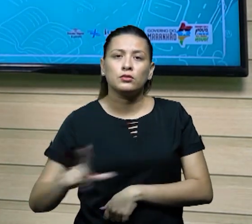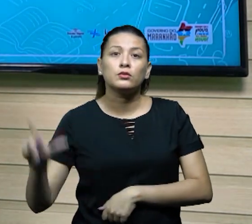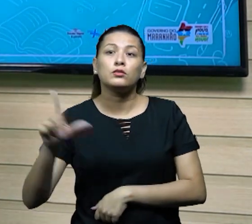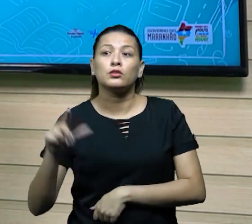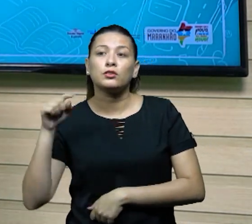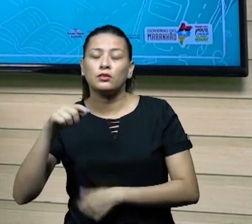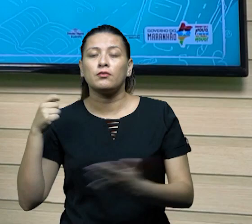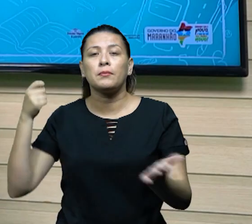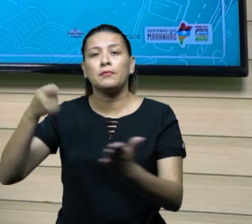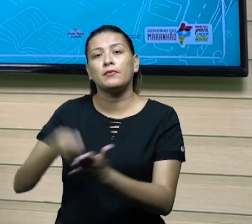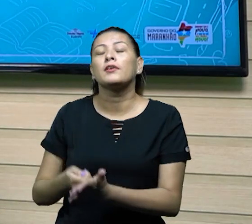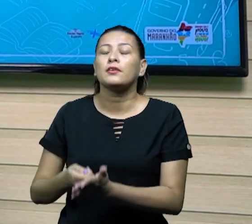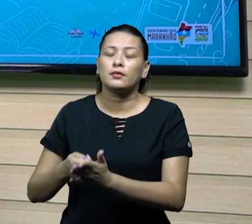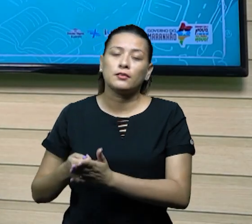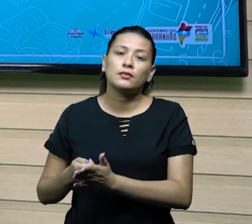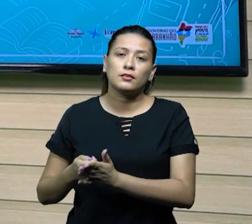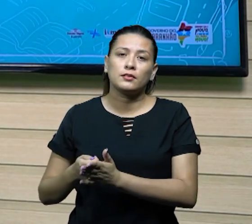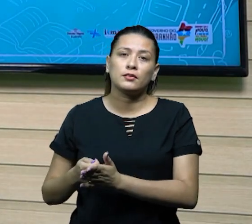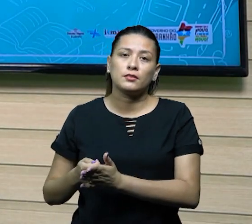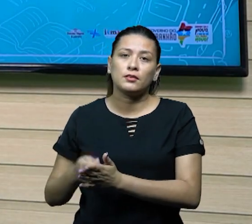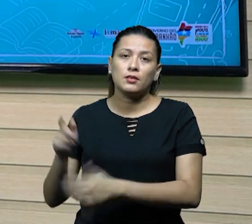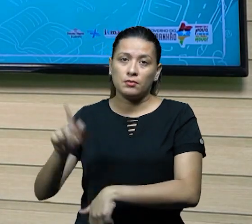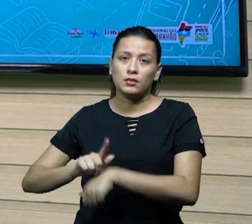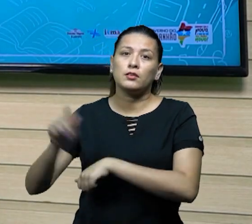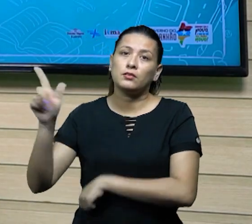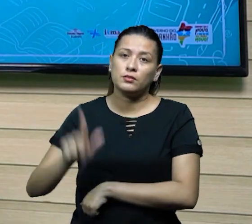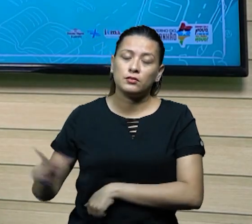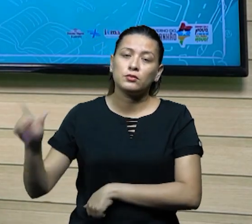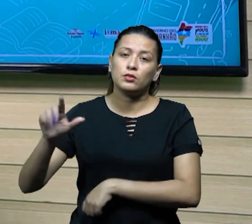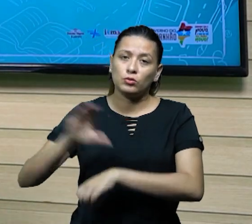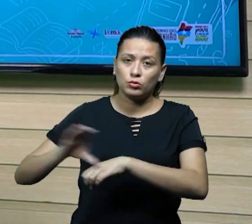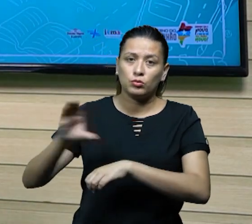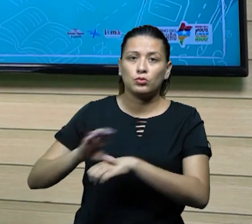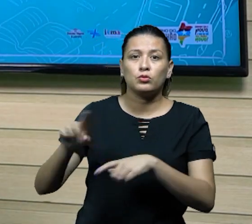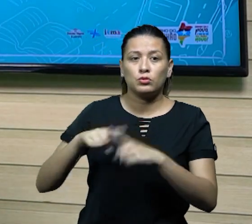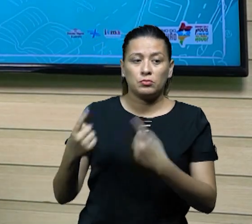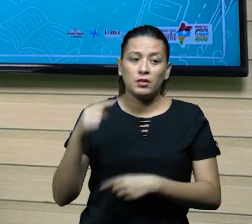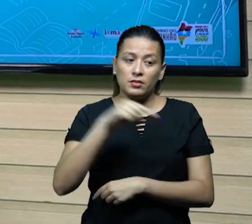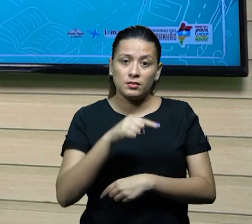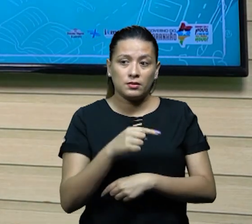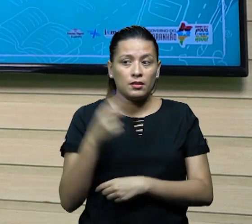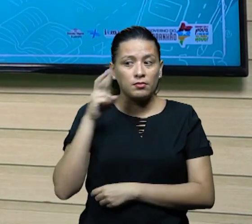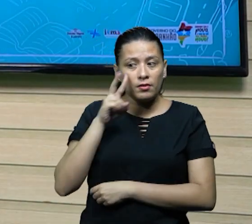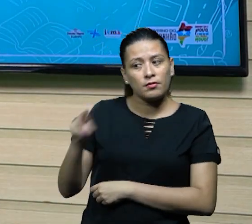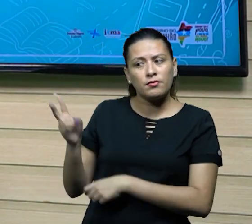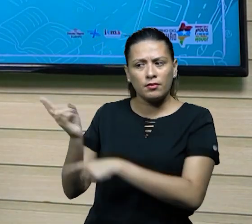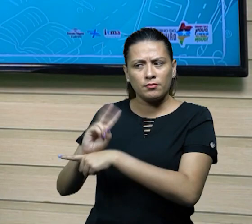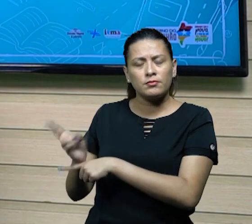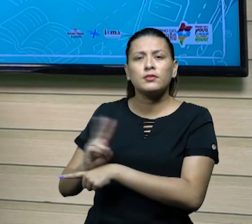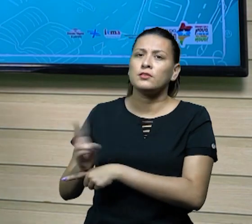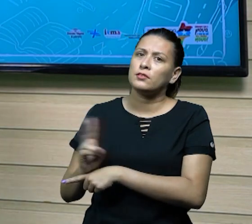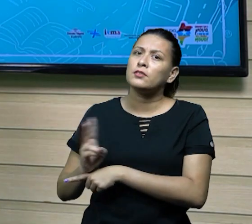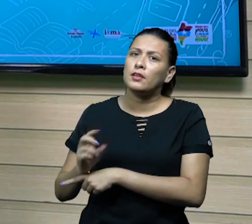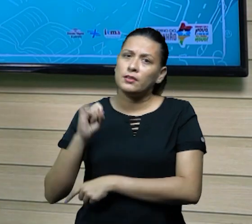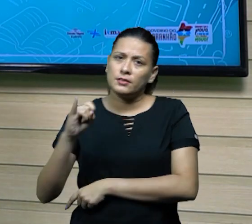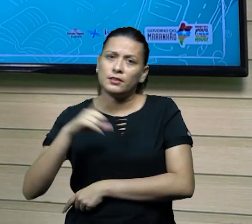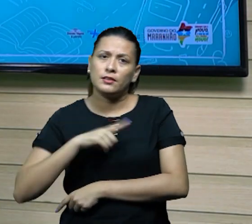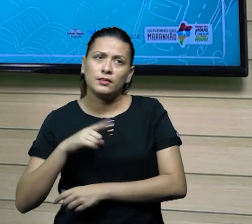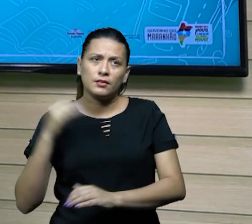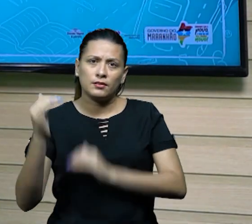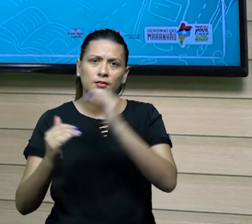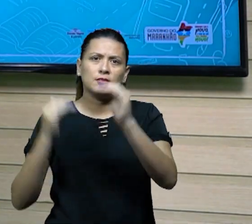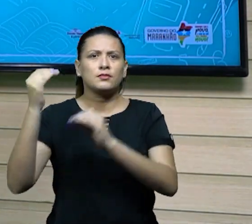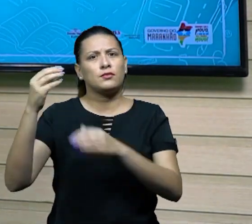ele. Mas aí o gestor de RH ele precisa acompanhar para ver se está tendo resultados, se está valendo a pena esse investimento. Não é simplesmente só dar